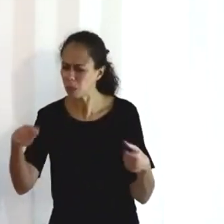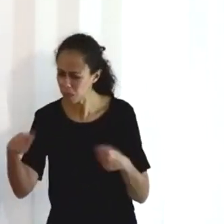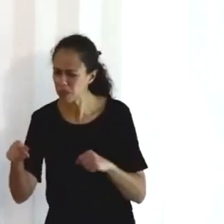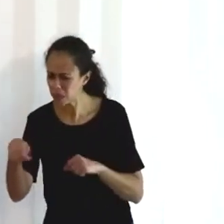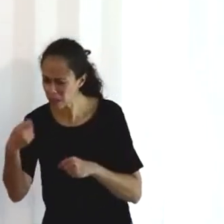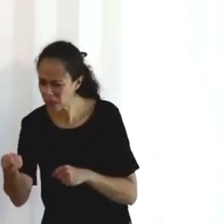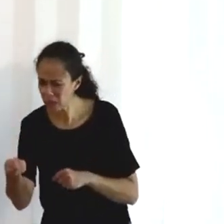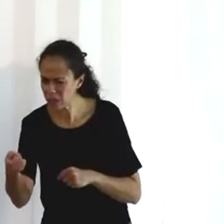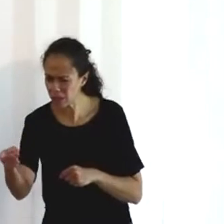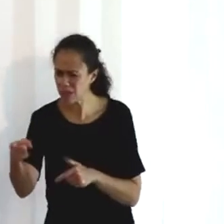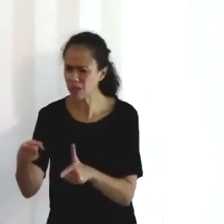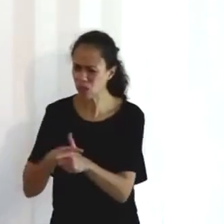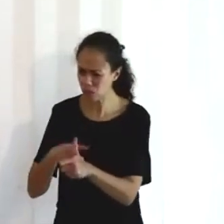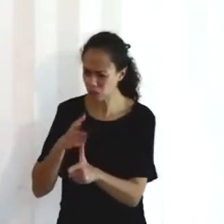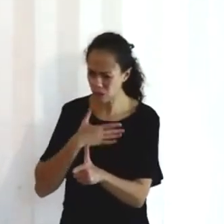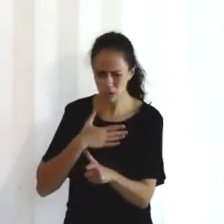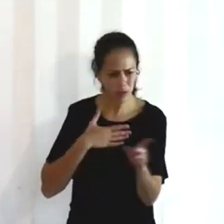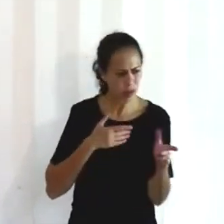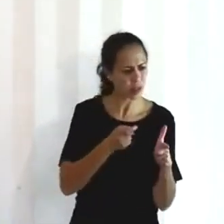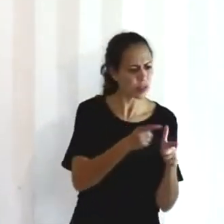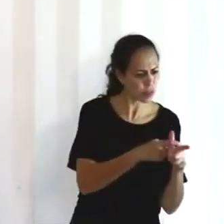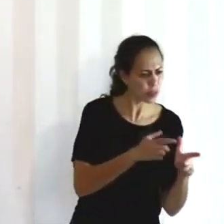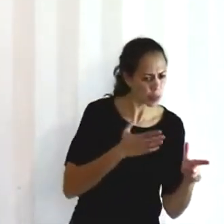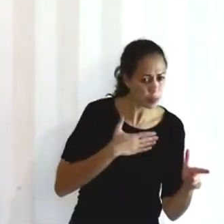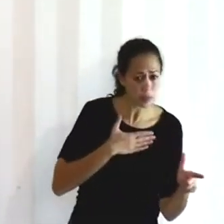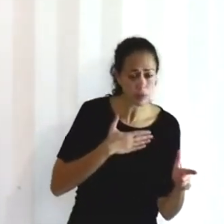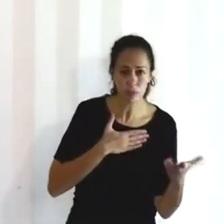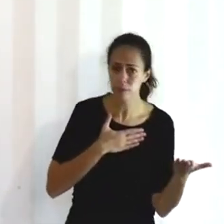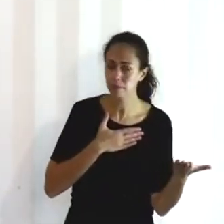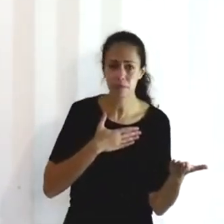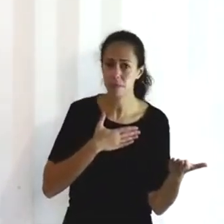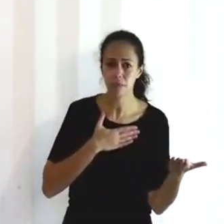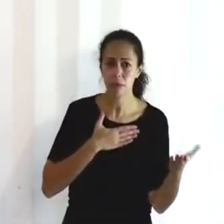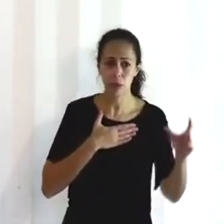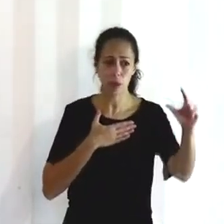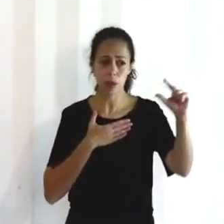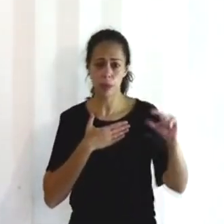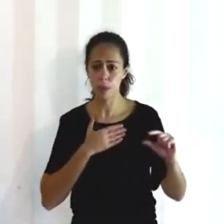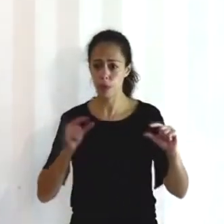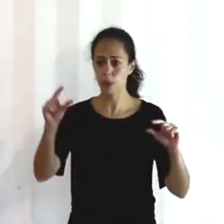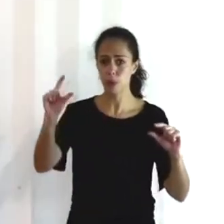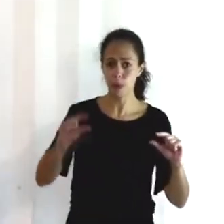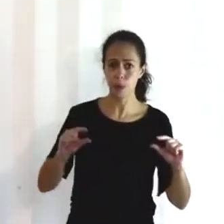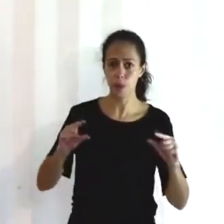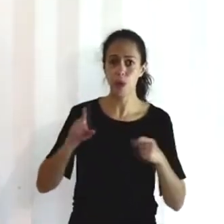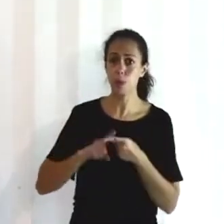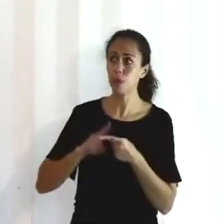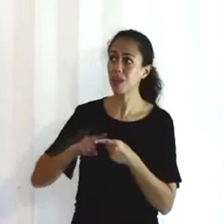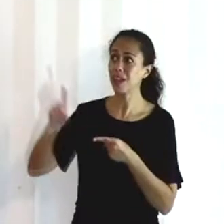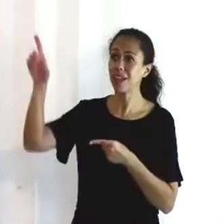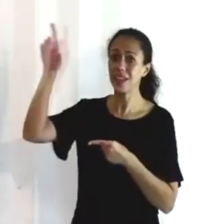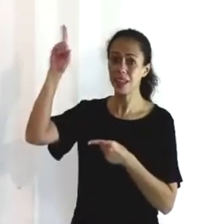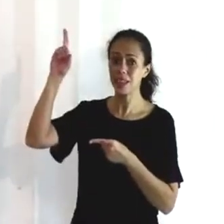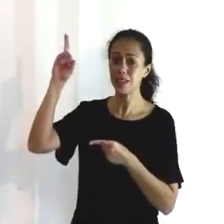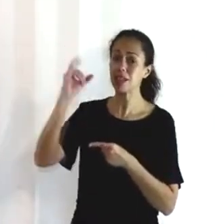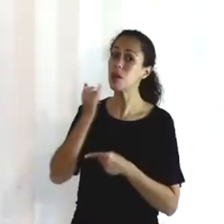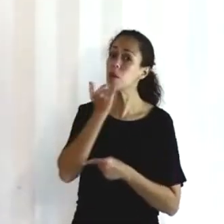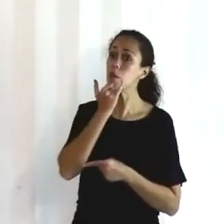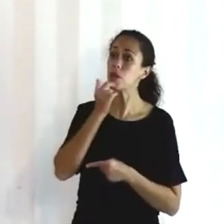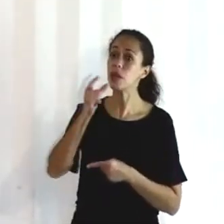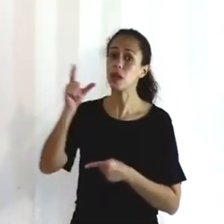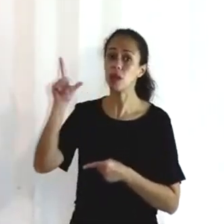tivermos, nunca valerá uma vida. Mas nós fomos perdoados com a